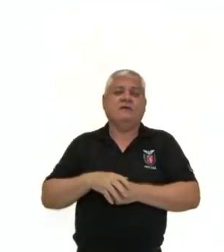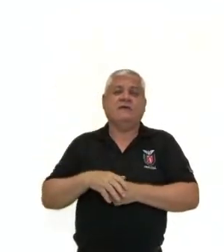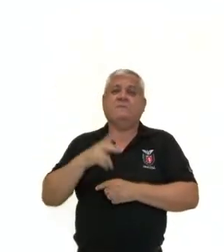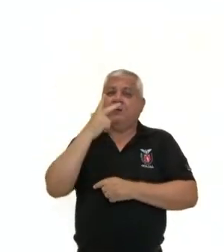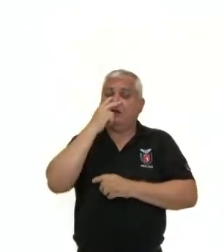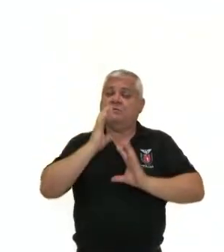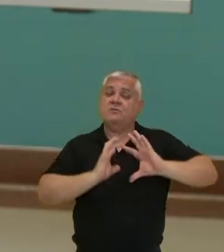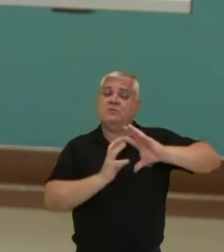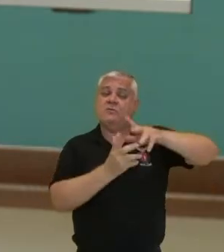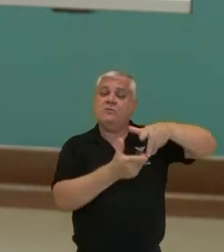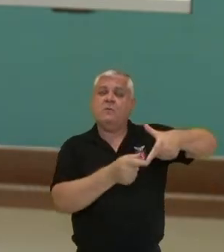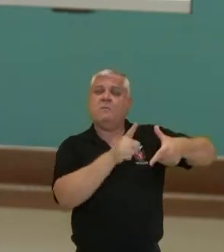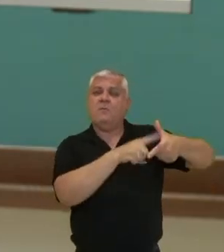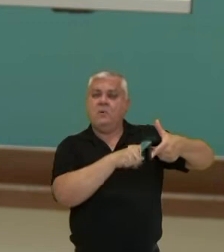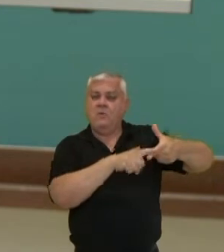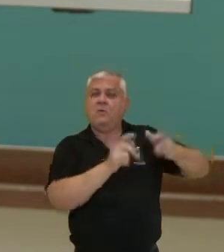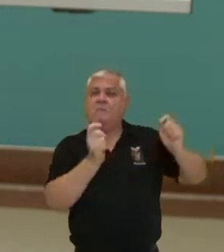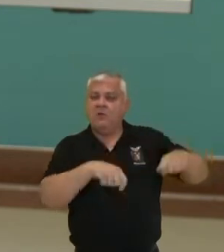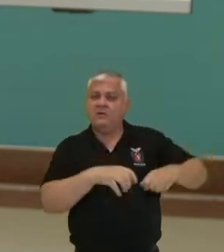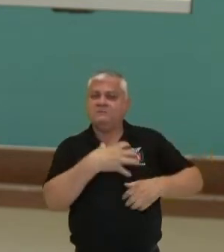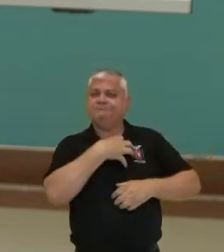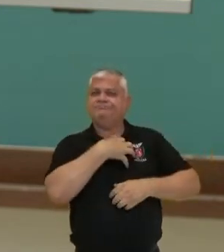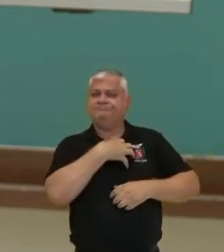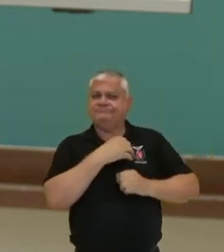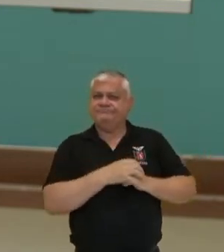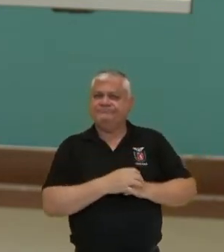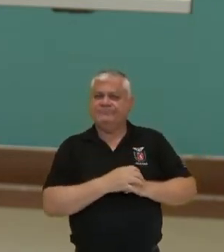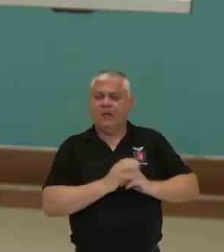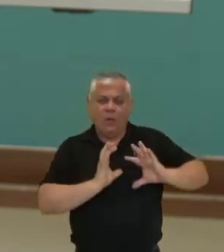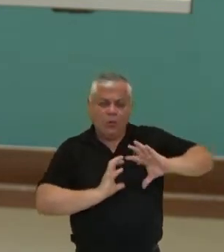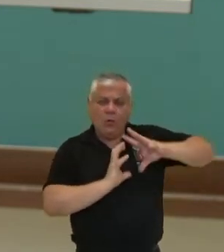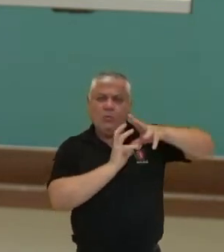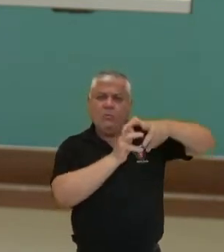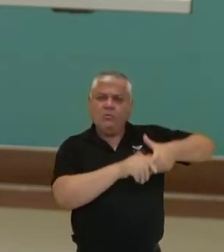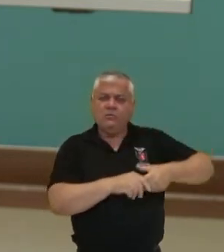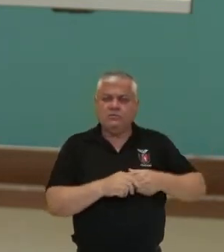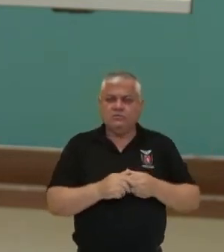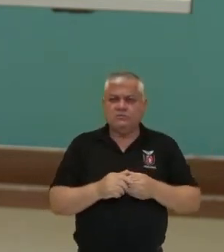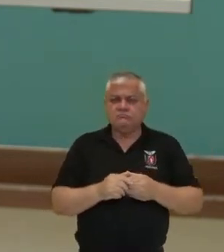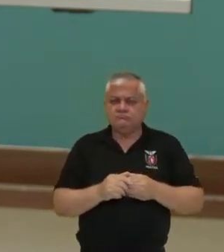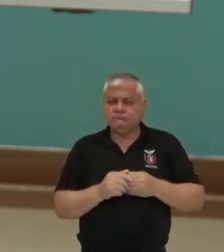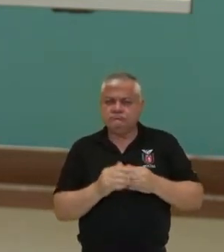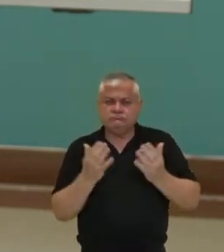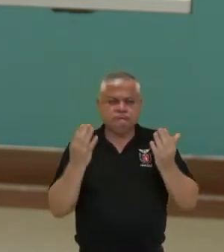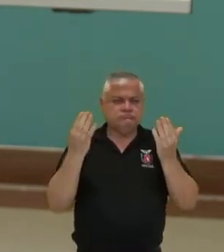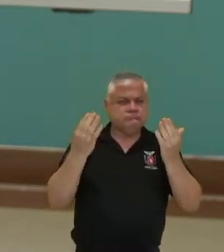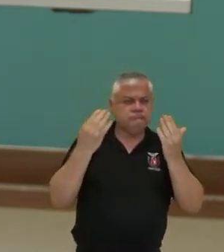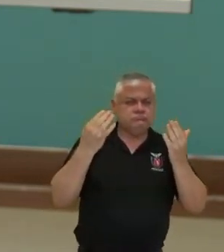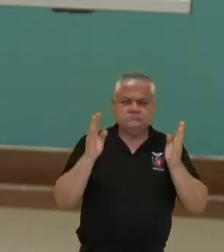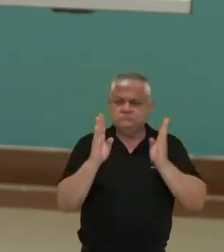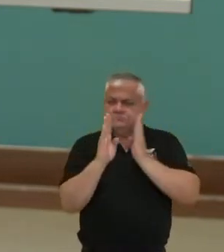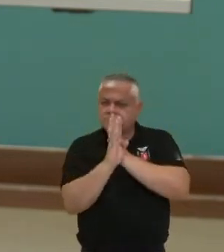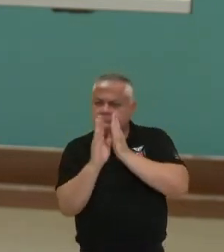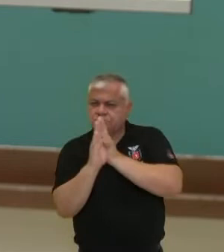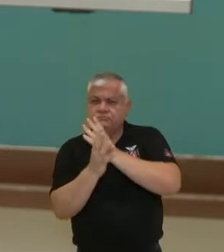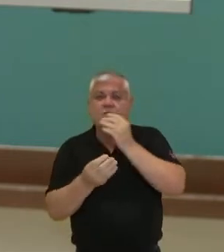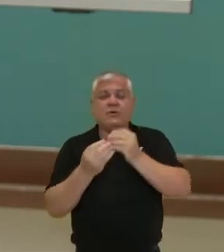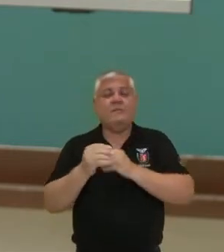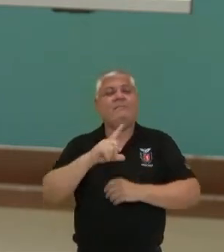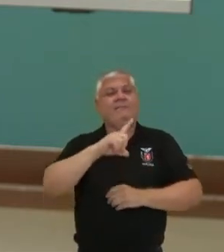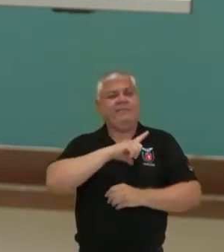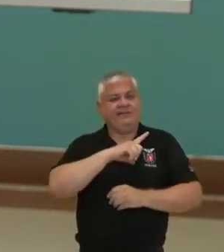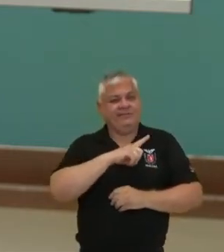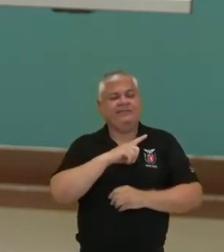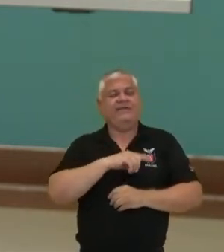globais inteiro acompanha como funciona esse mas ao mesmo tempo existe infelizmente